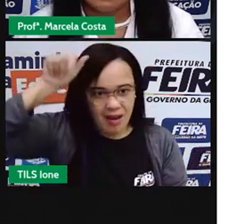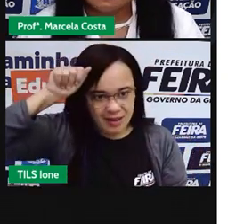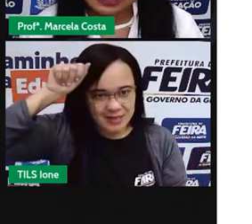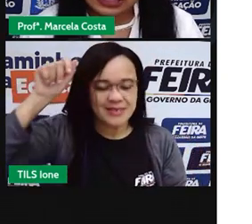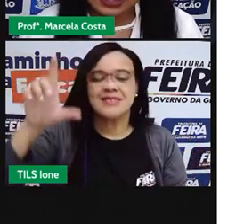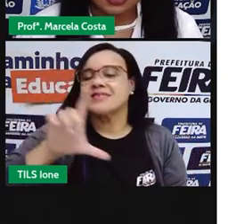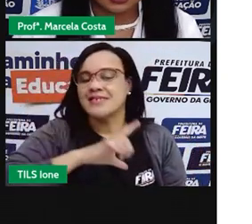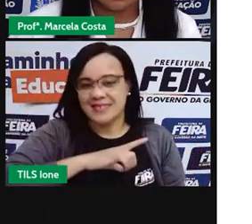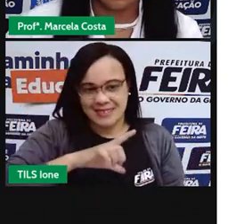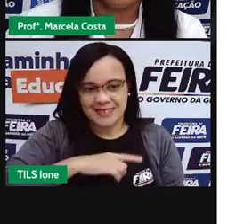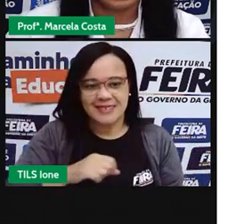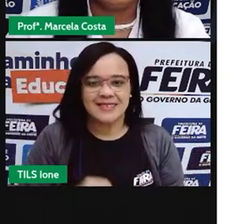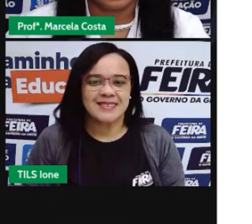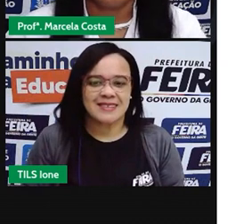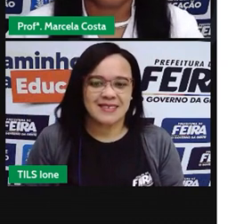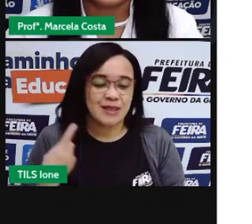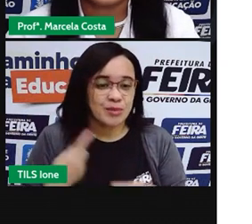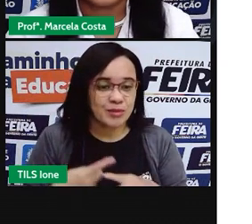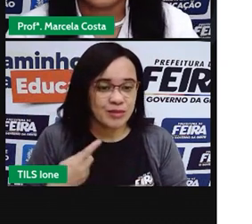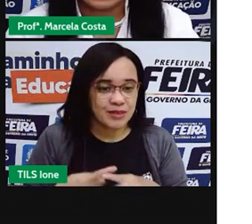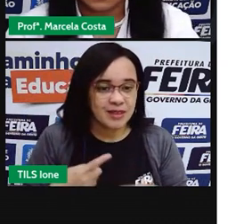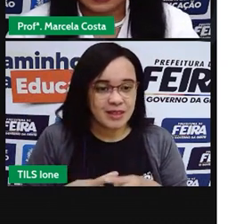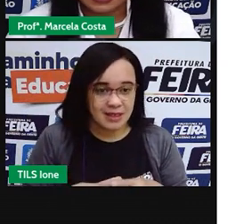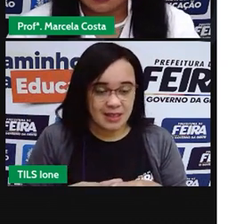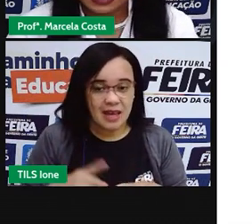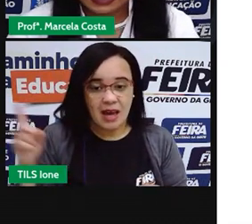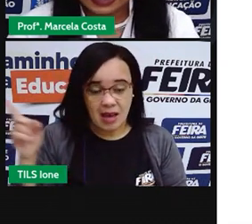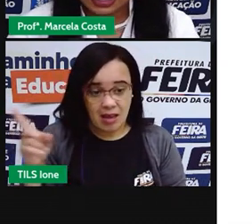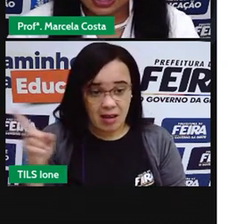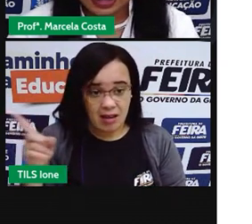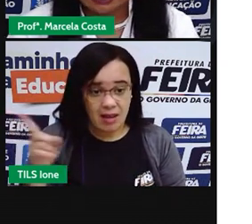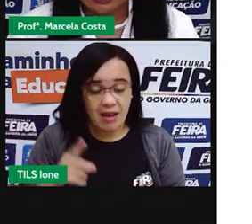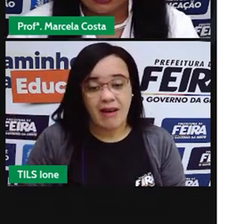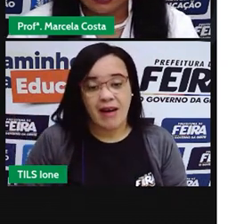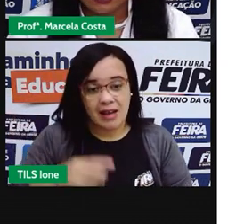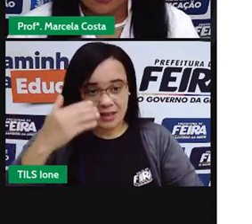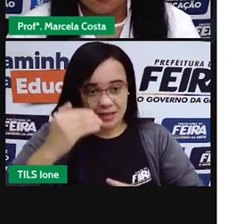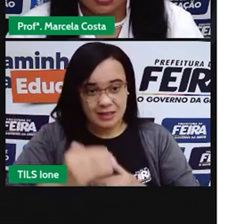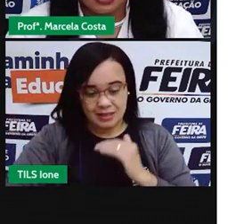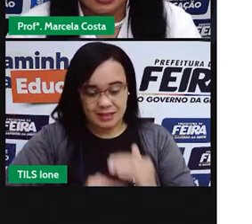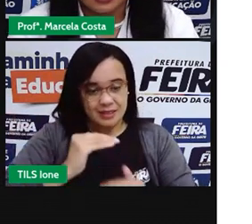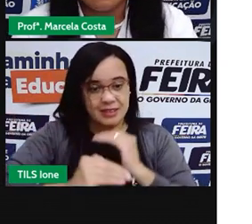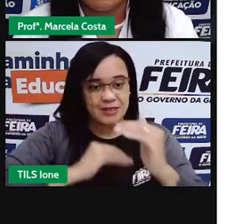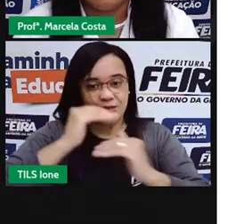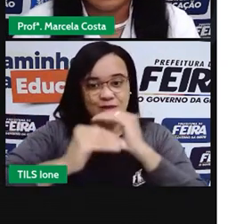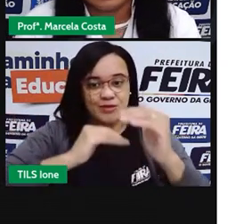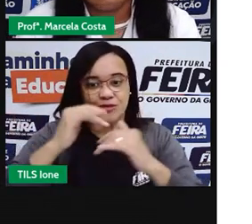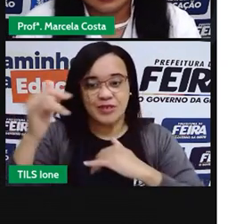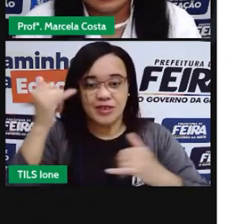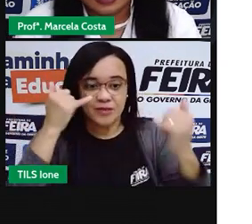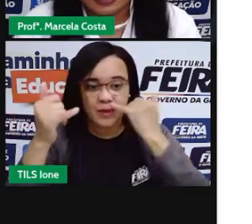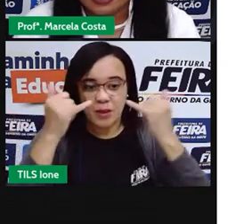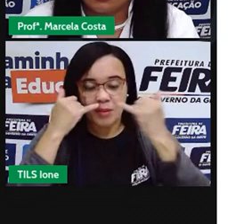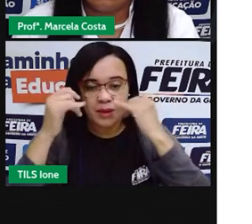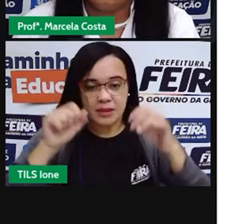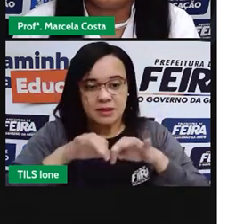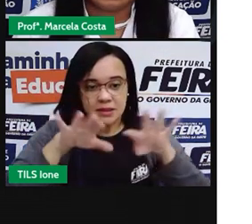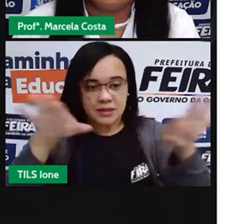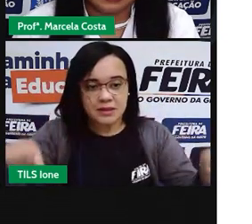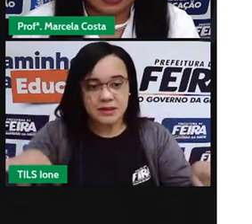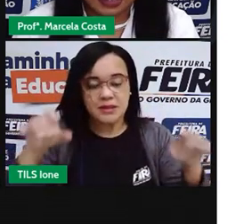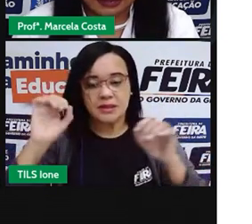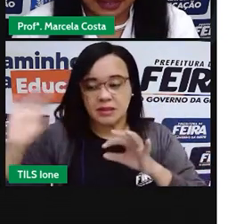uma campanha desenvolvida pela Fundação SOS Mata Atlântica. Ela foi feita em parceria